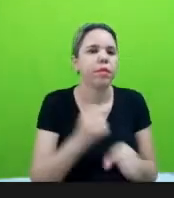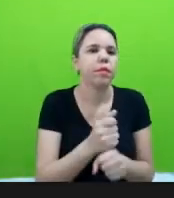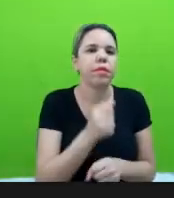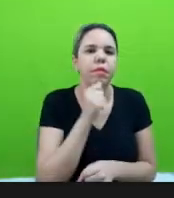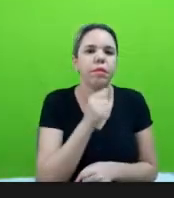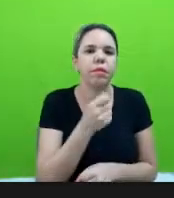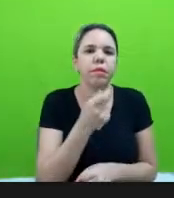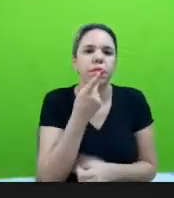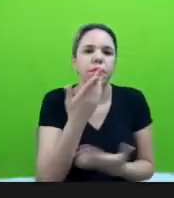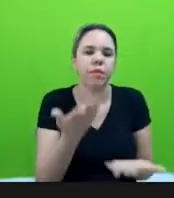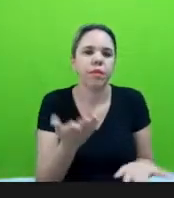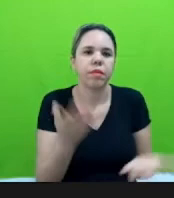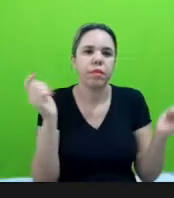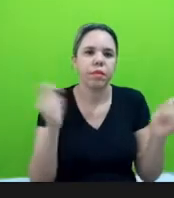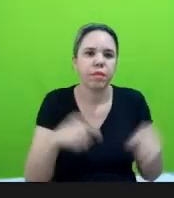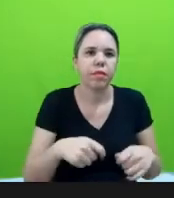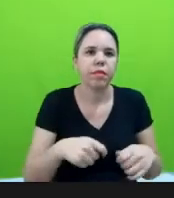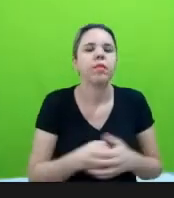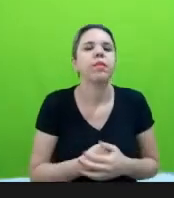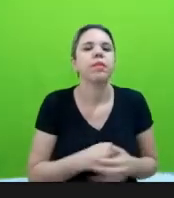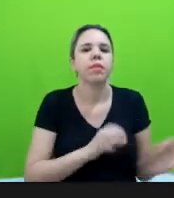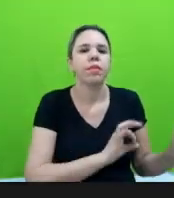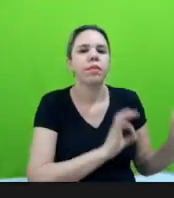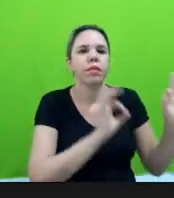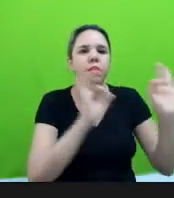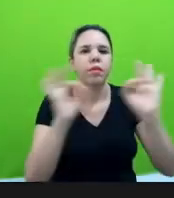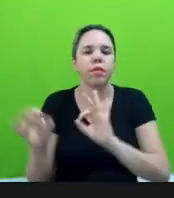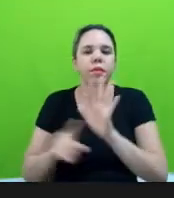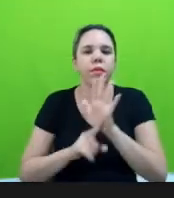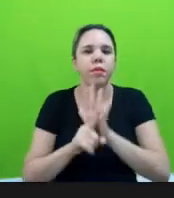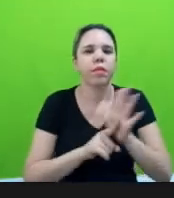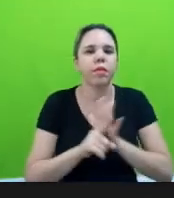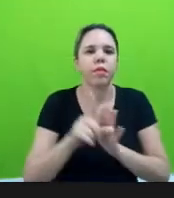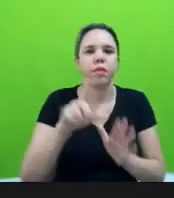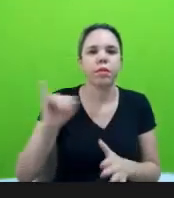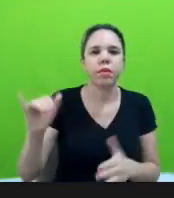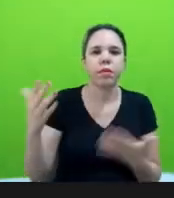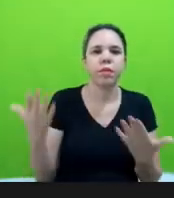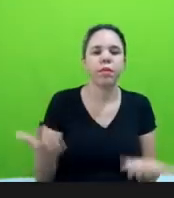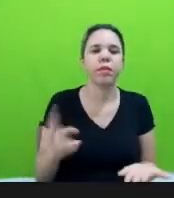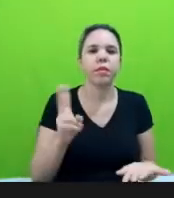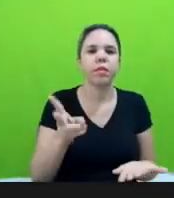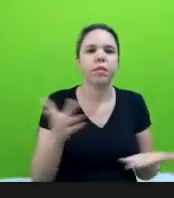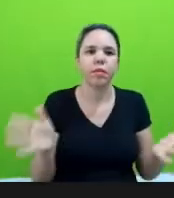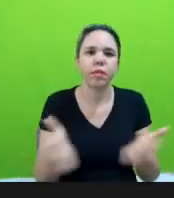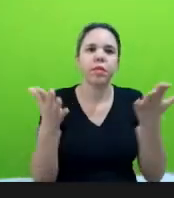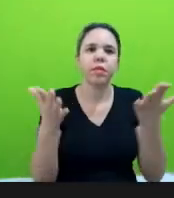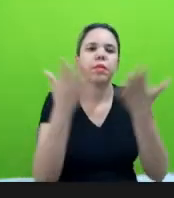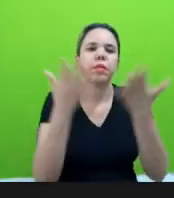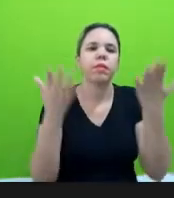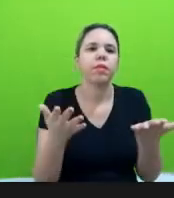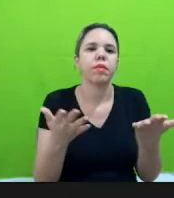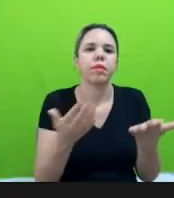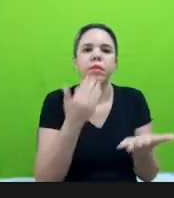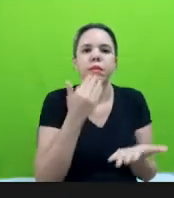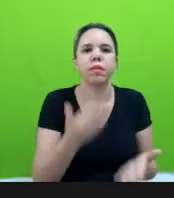falou, mas é possível acompanhar esses dados a partir de lá, né? Então, a gente sempre incentiva que os dados sejam